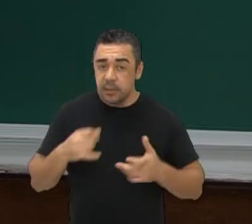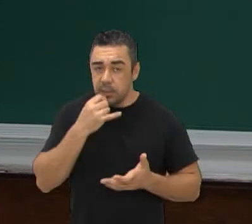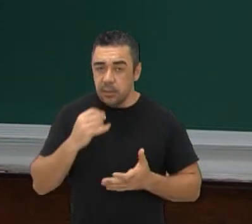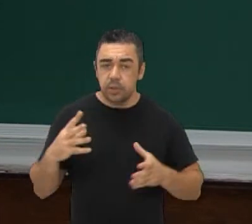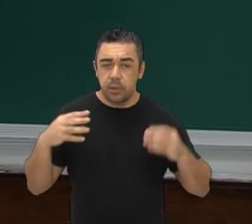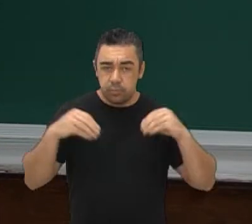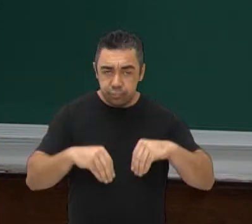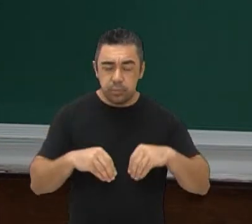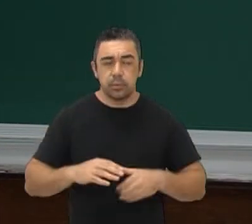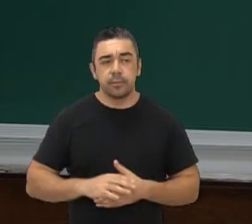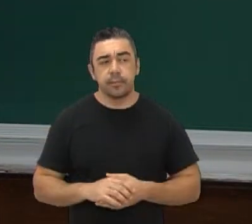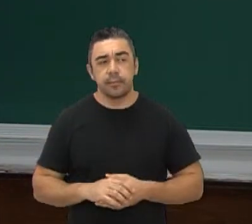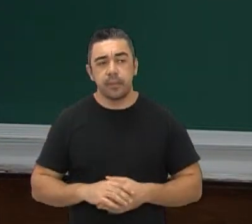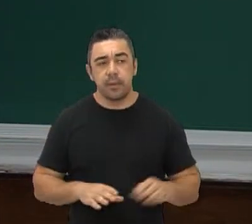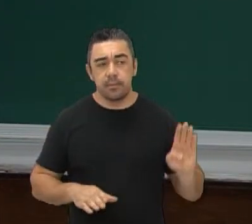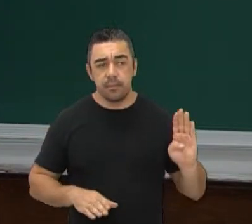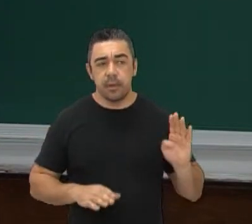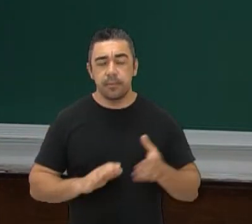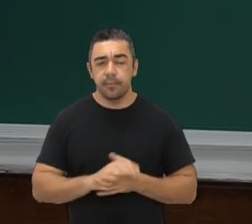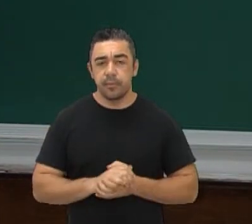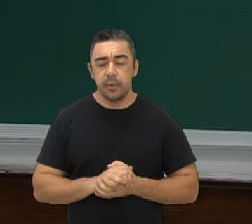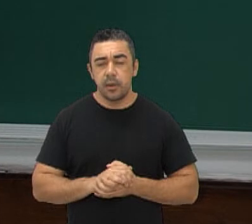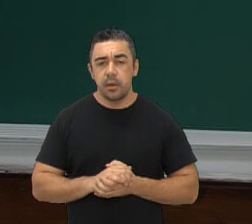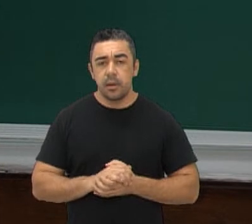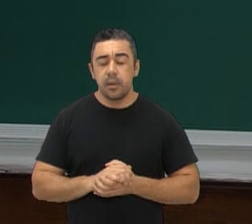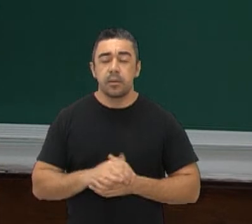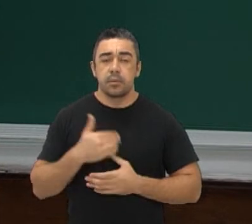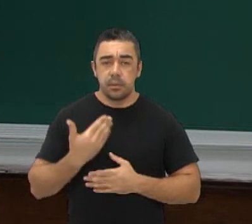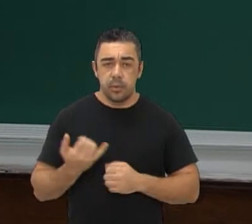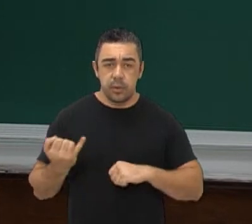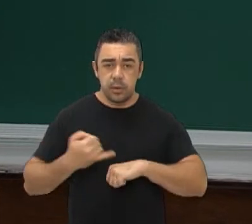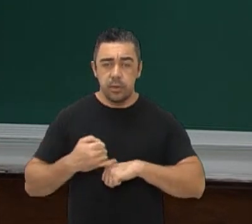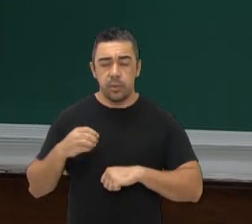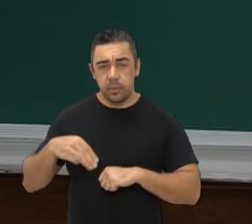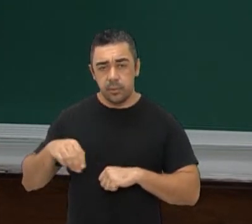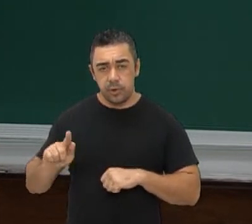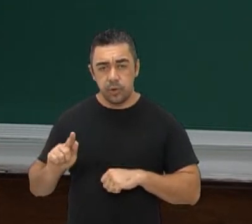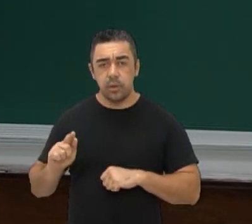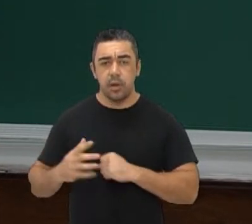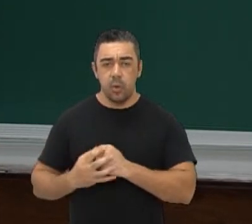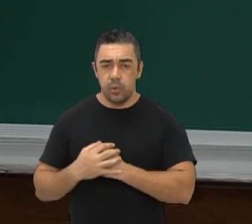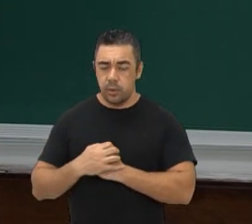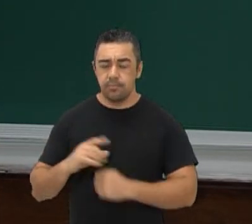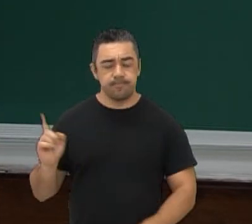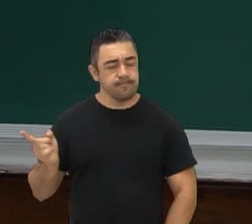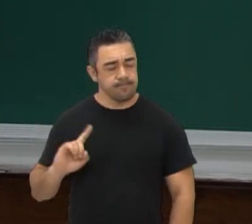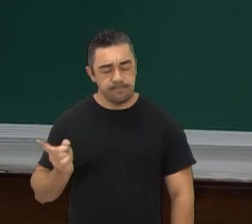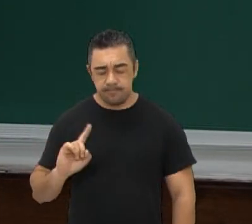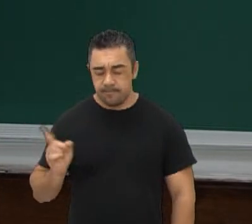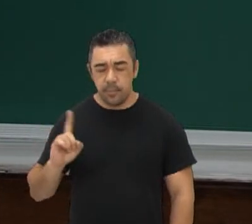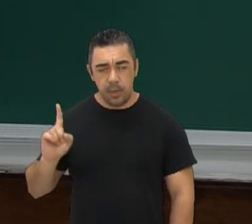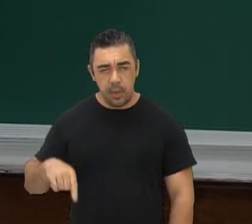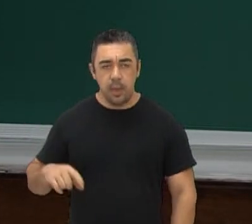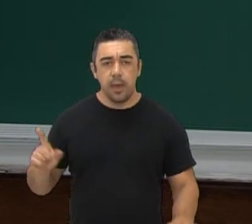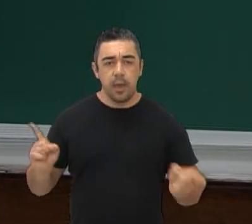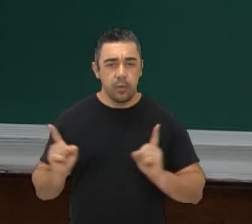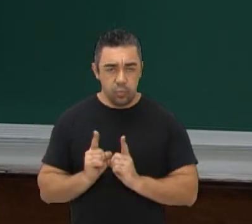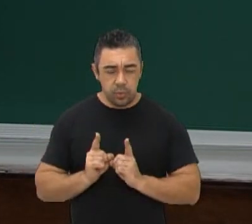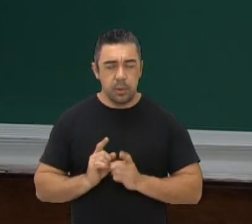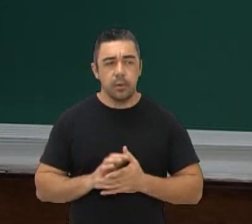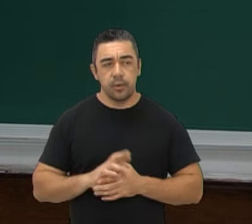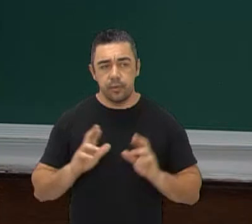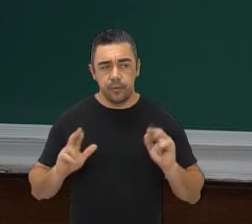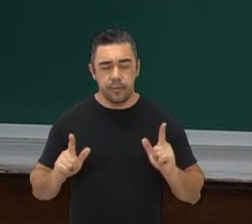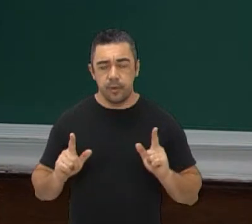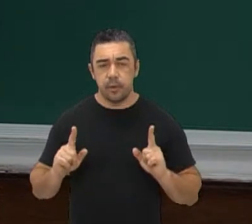elétrica para ocorrer. Na letra B, ele diz que os íons do magnésio se oxidam? Não. A gente está vendo aqui que ocorre uma redução,